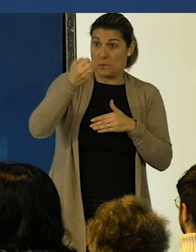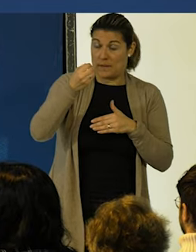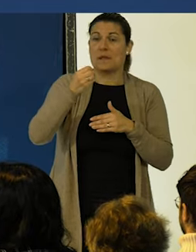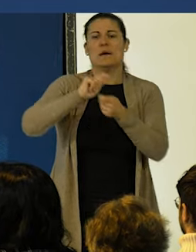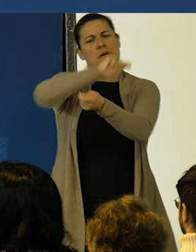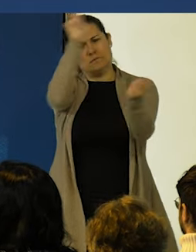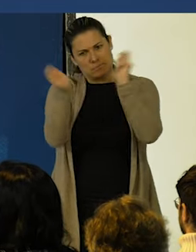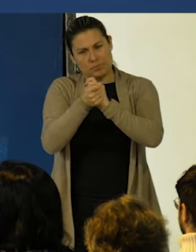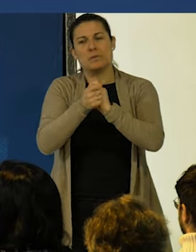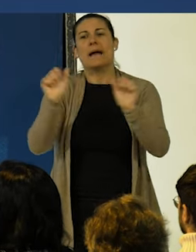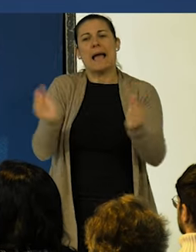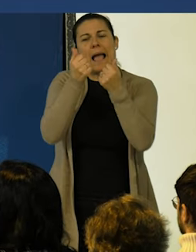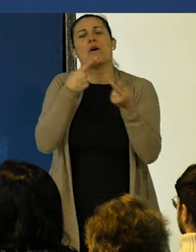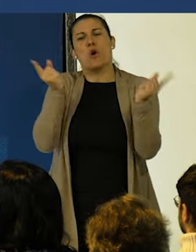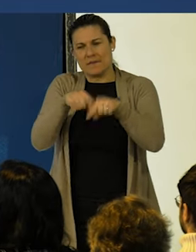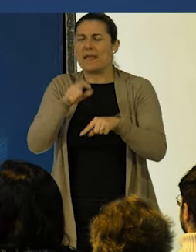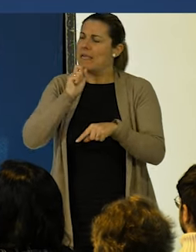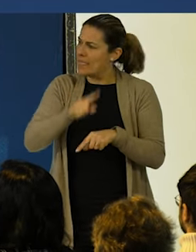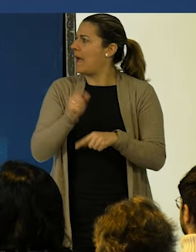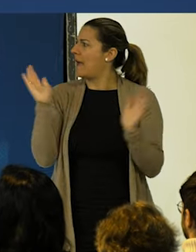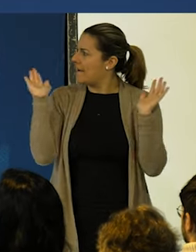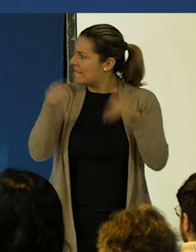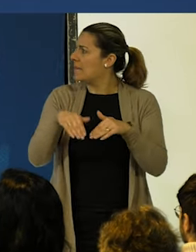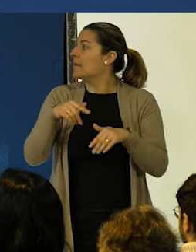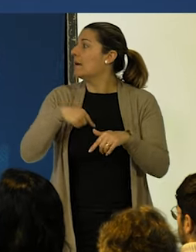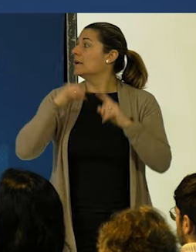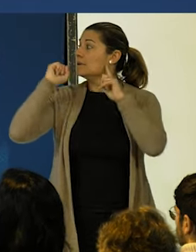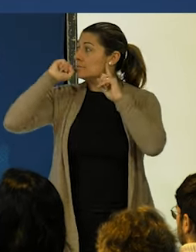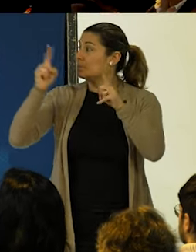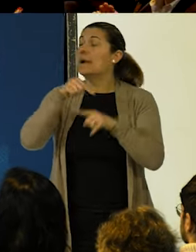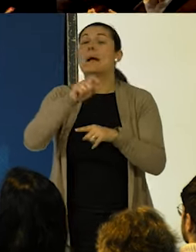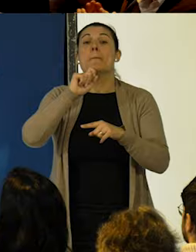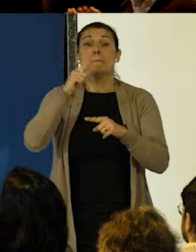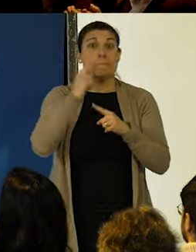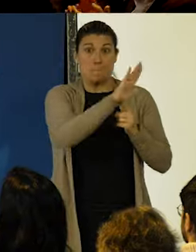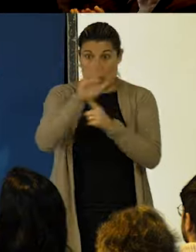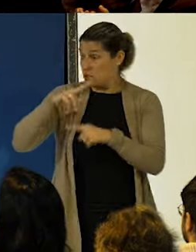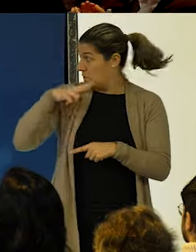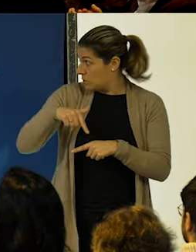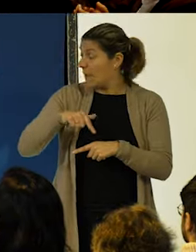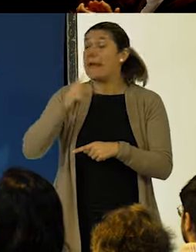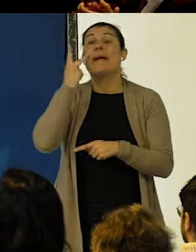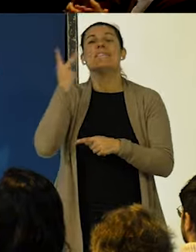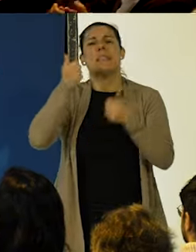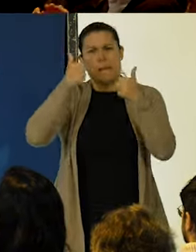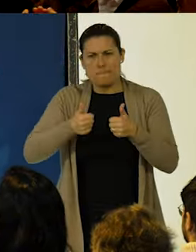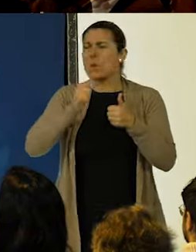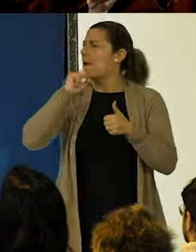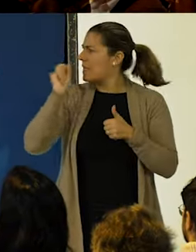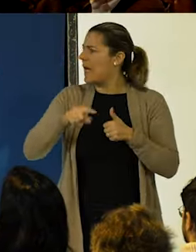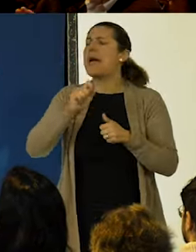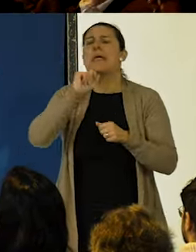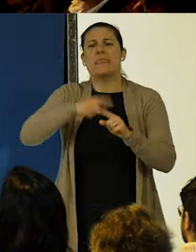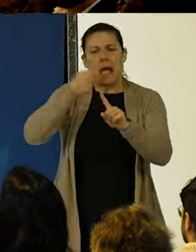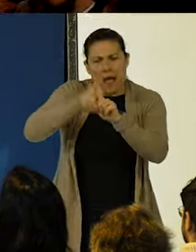página. Vamos vencer de novo. Vamos mostrar a este país que é possível. É possível uma vida boa. É possível